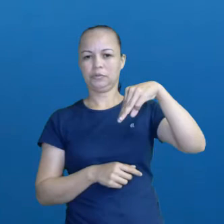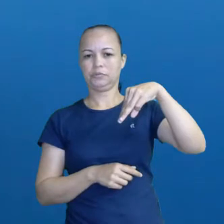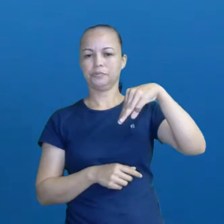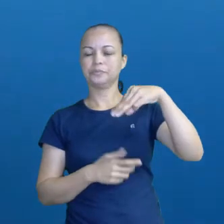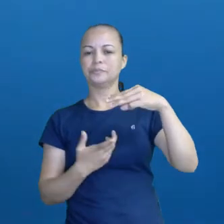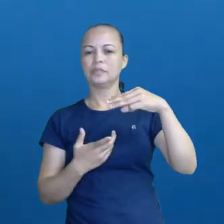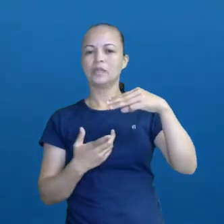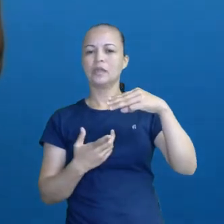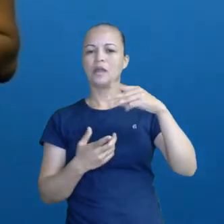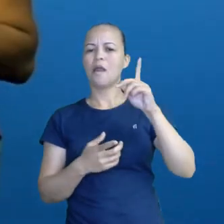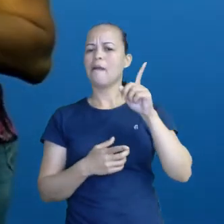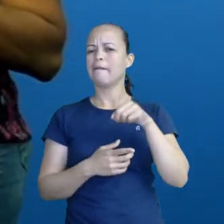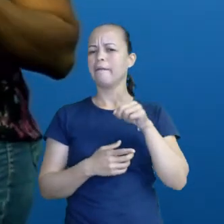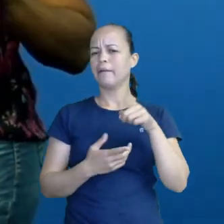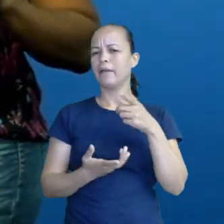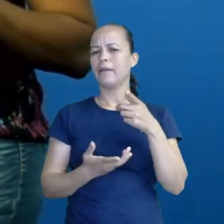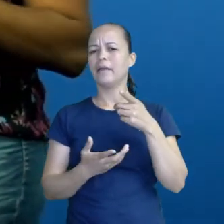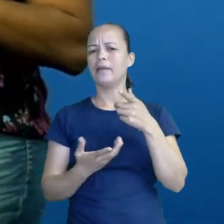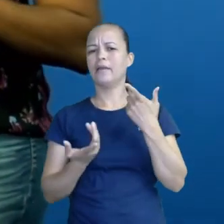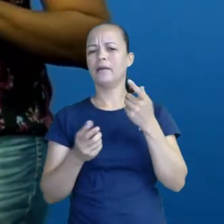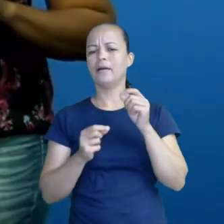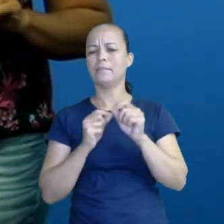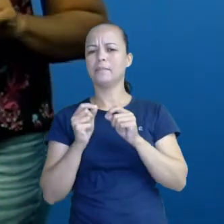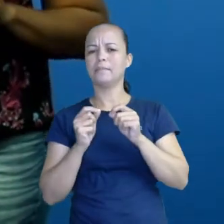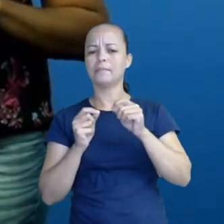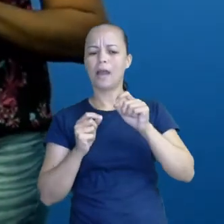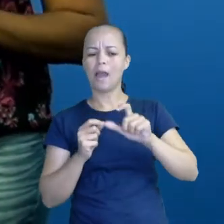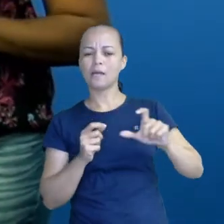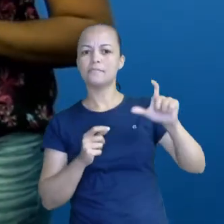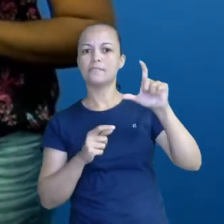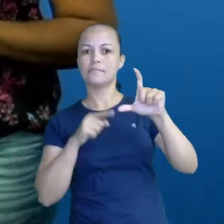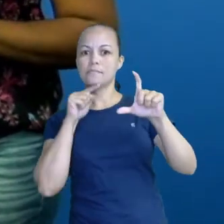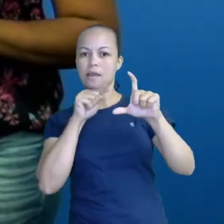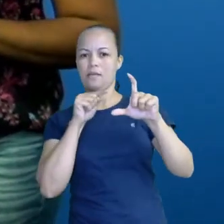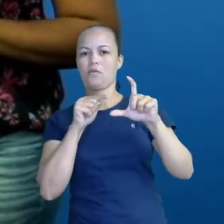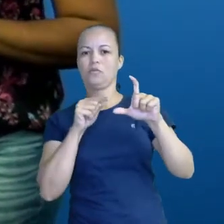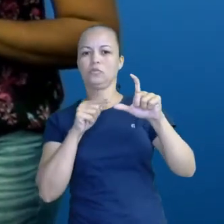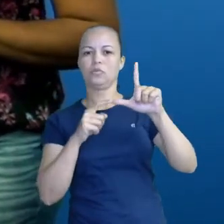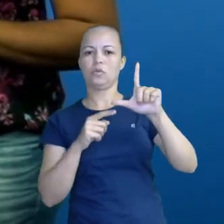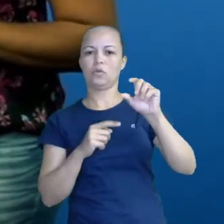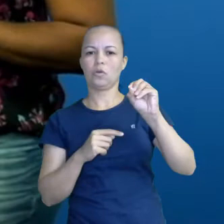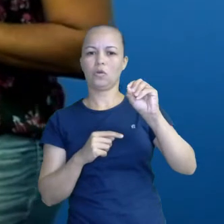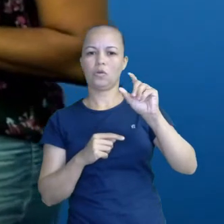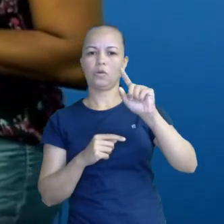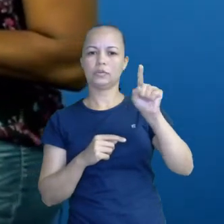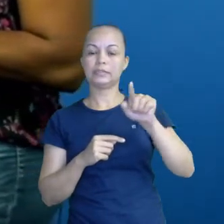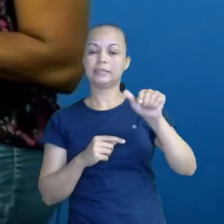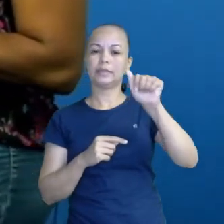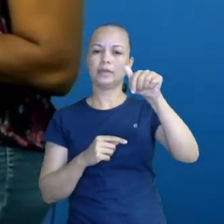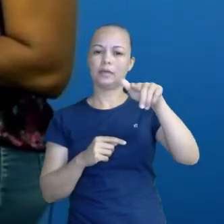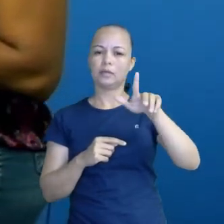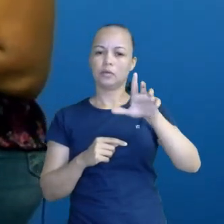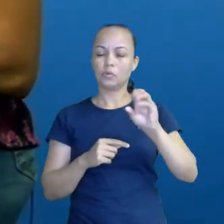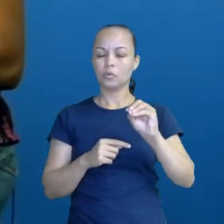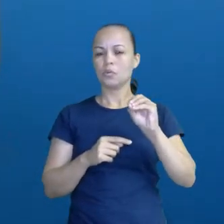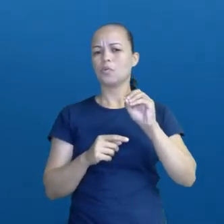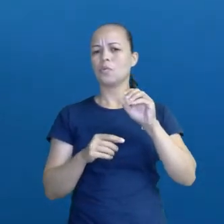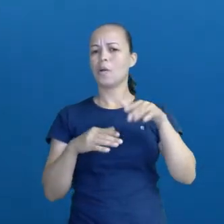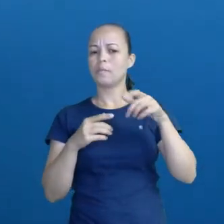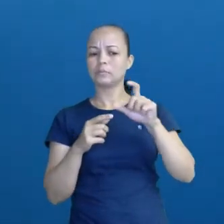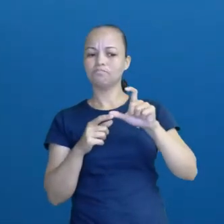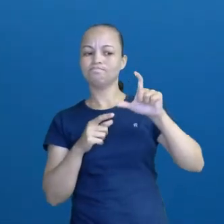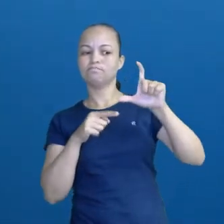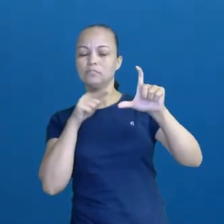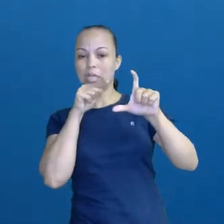cm é a parte maior do meu losango Qual é a parte cima do meu